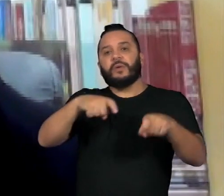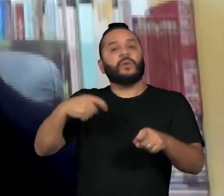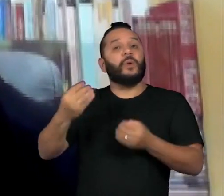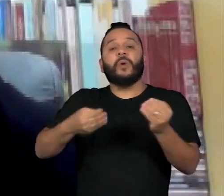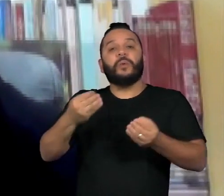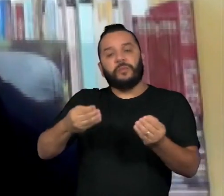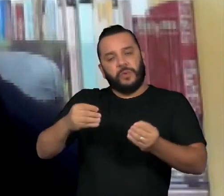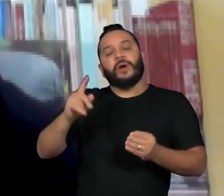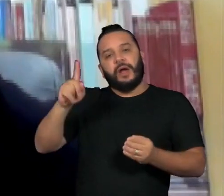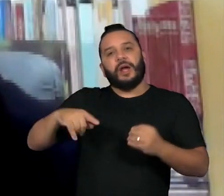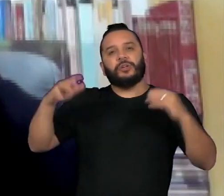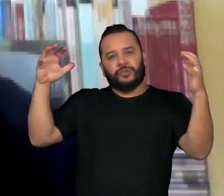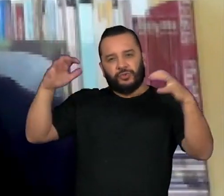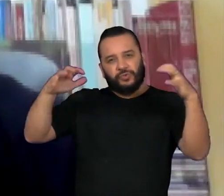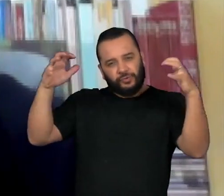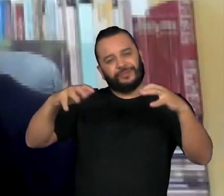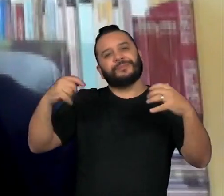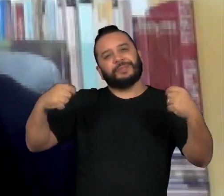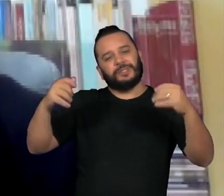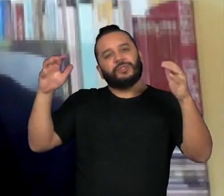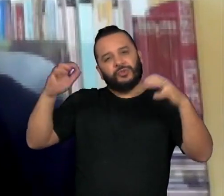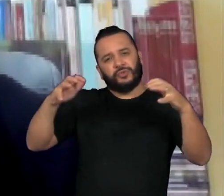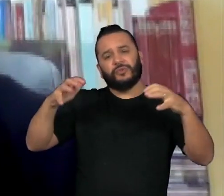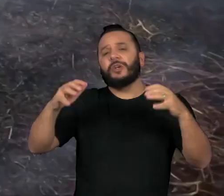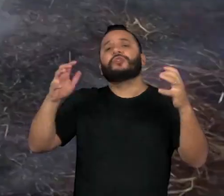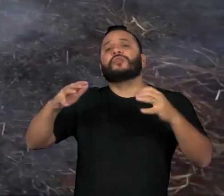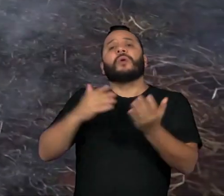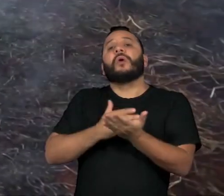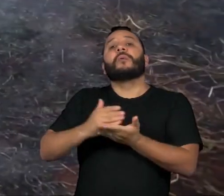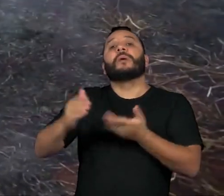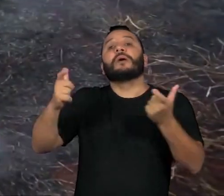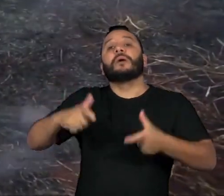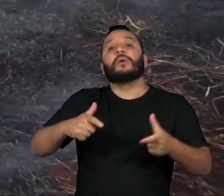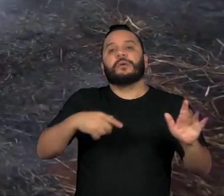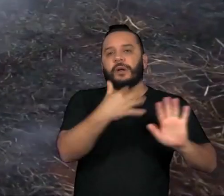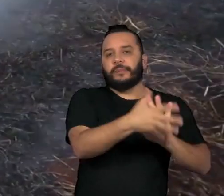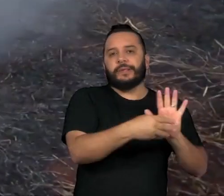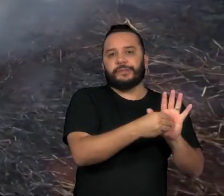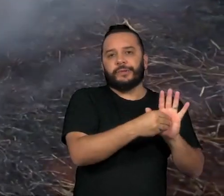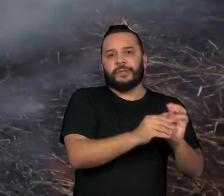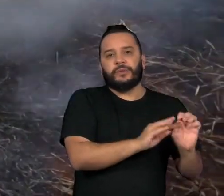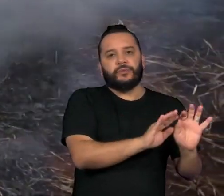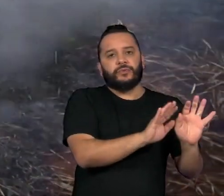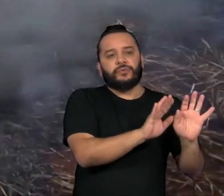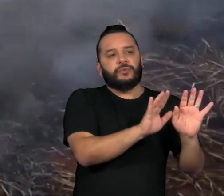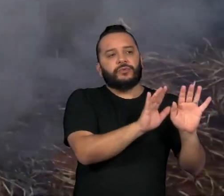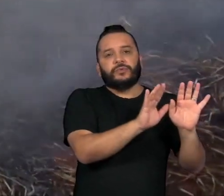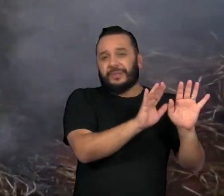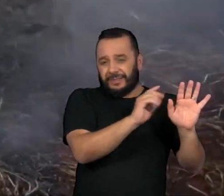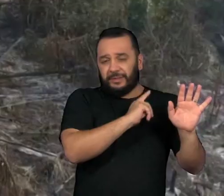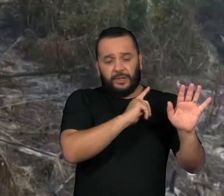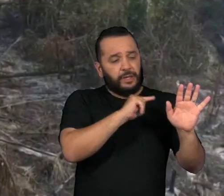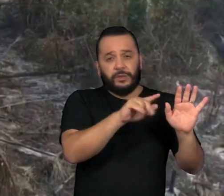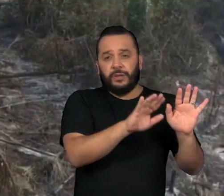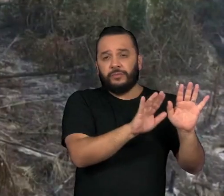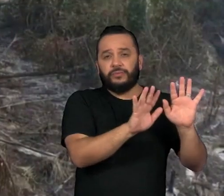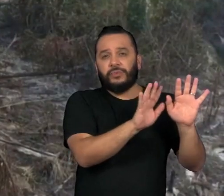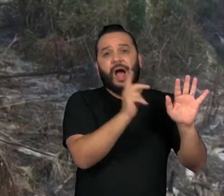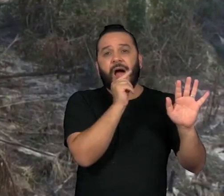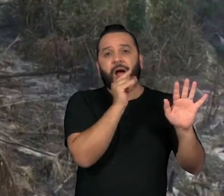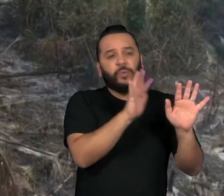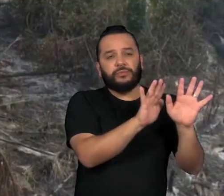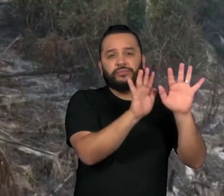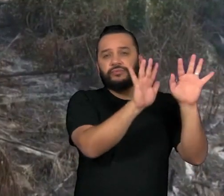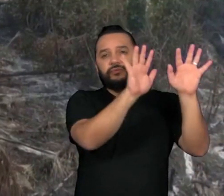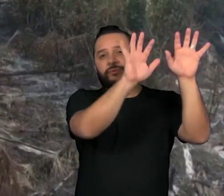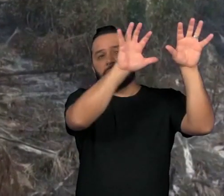vêm, que são formadas e originadas na Amazônia. Aí você tem uma redução de qualidade de solo, né, porque o